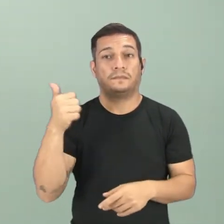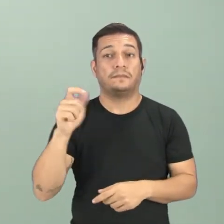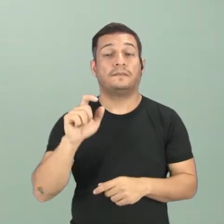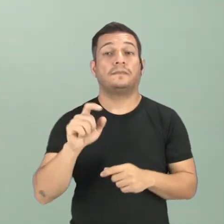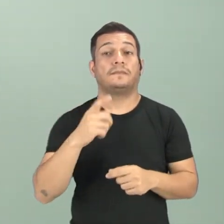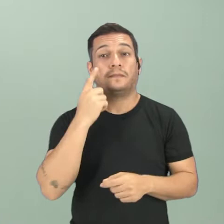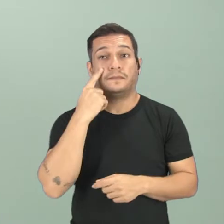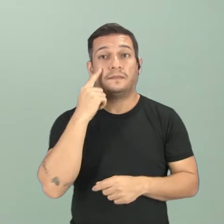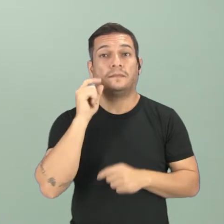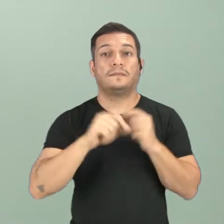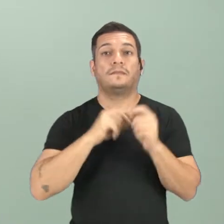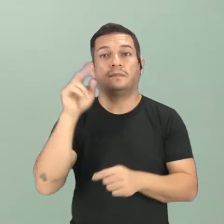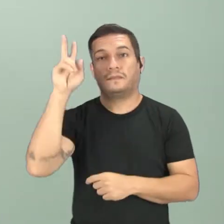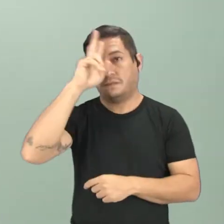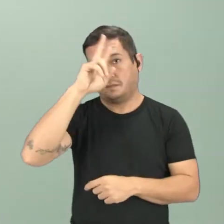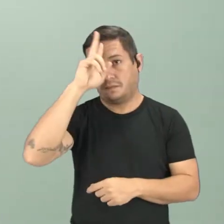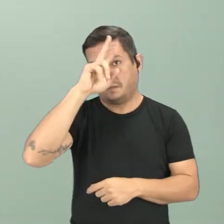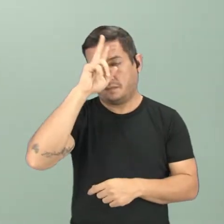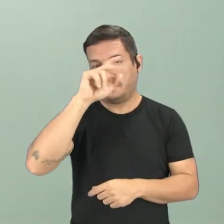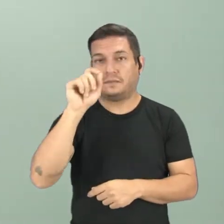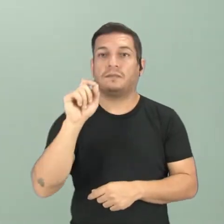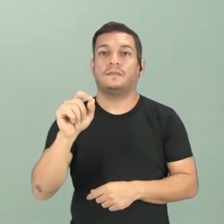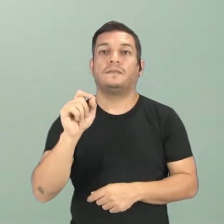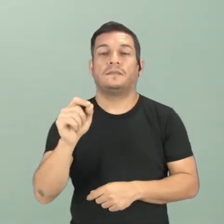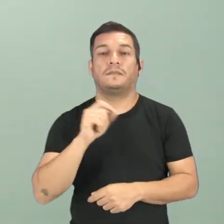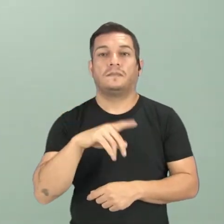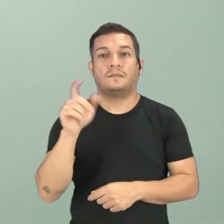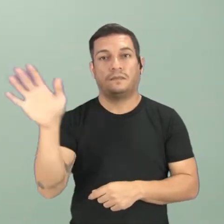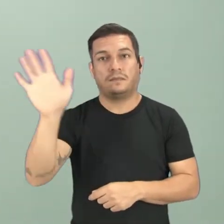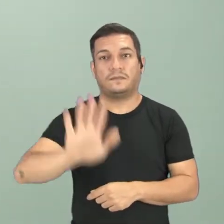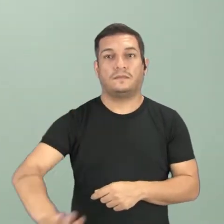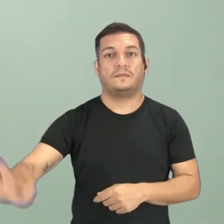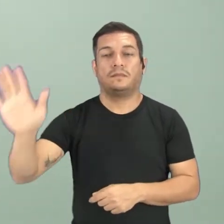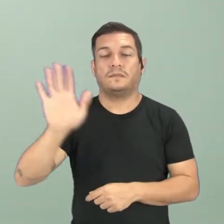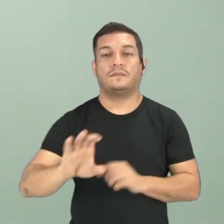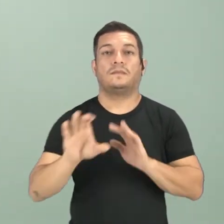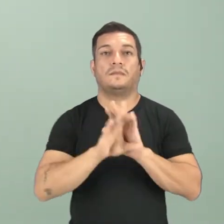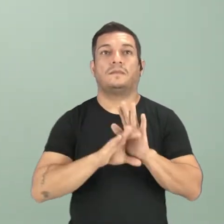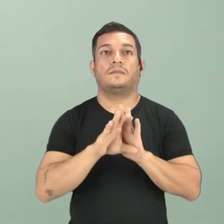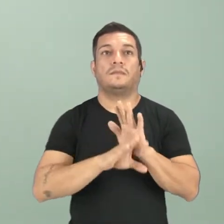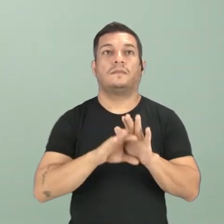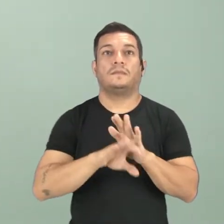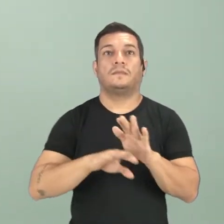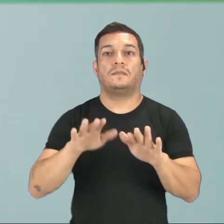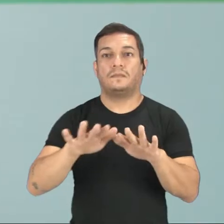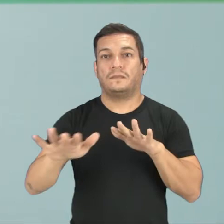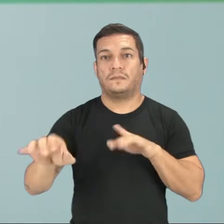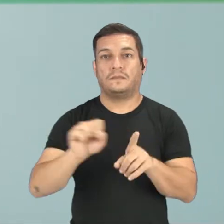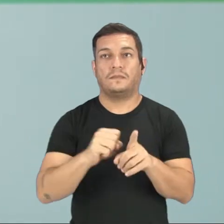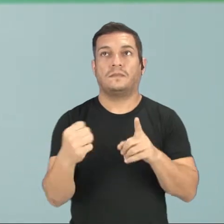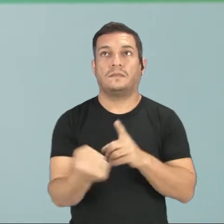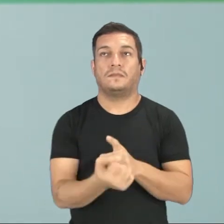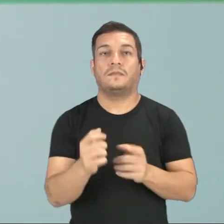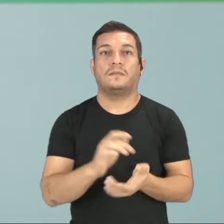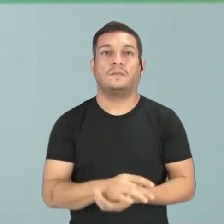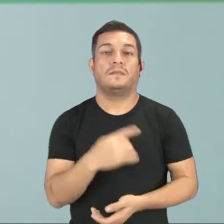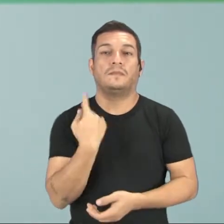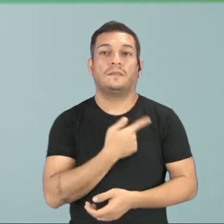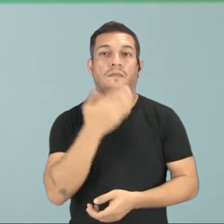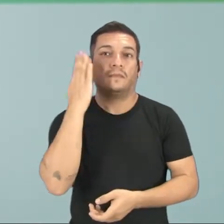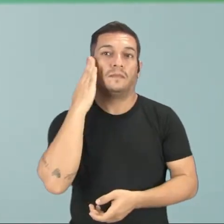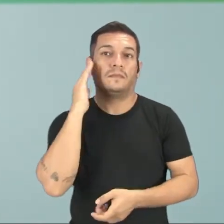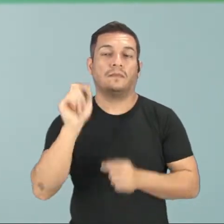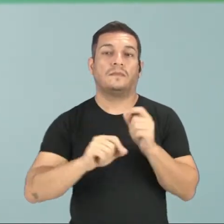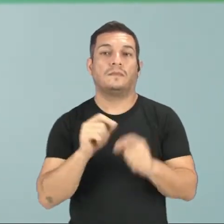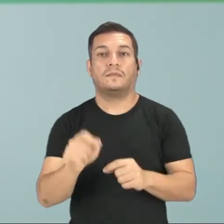primeiramente relembrar de uma maneira generalizada o conceito de movimento social. Nós sabemos